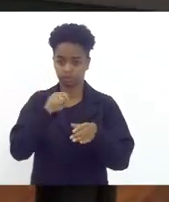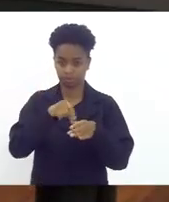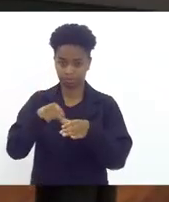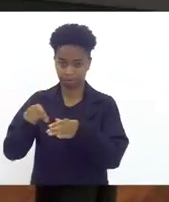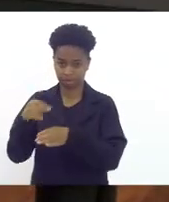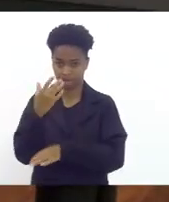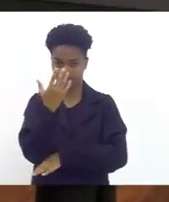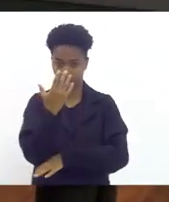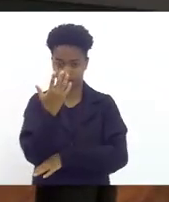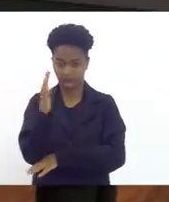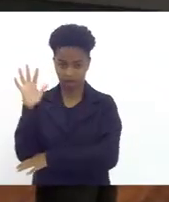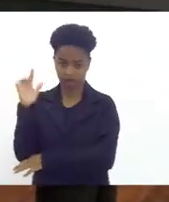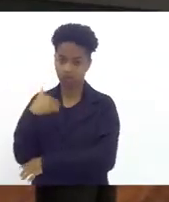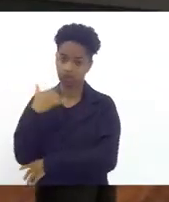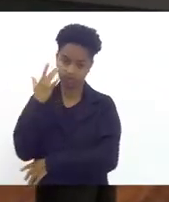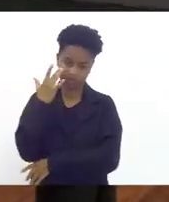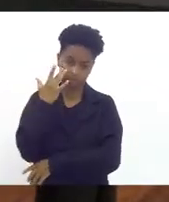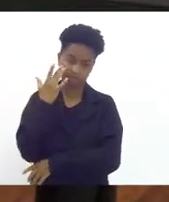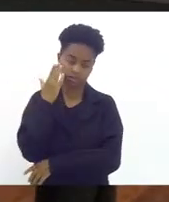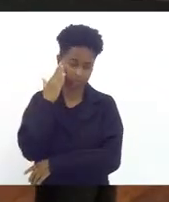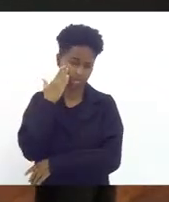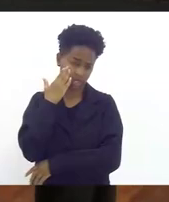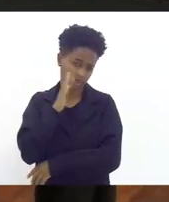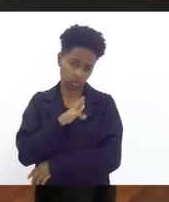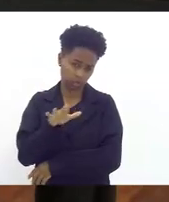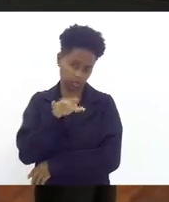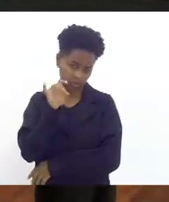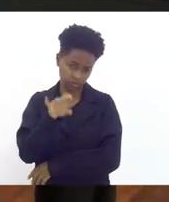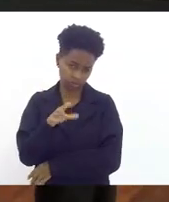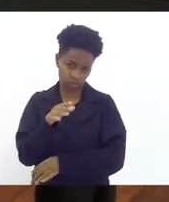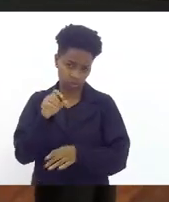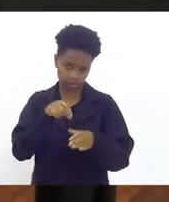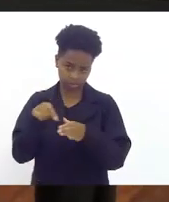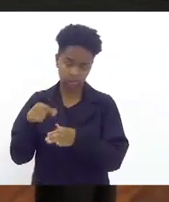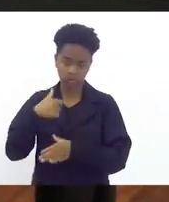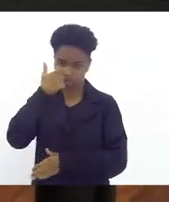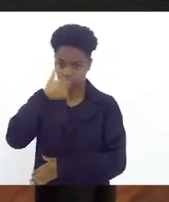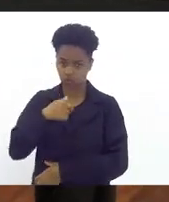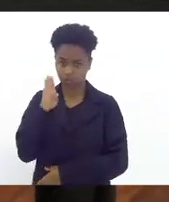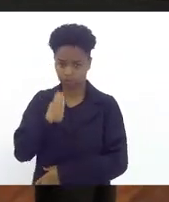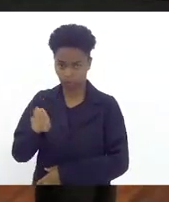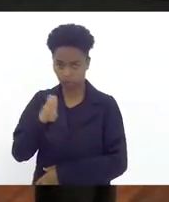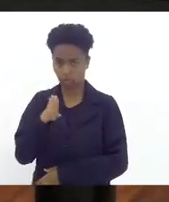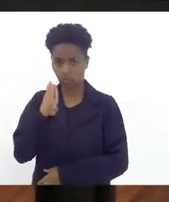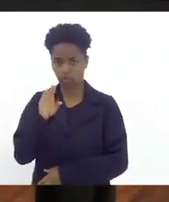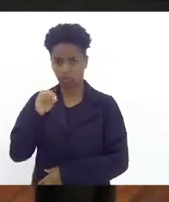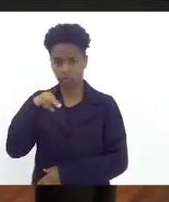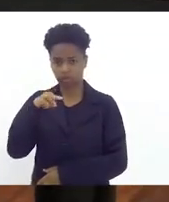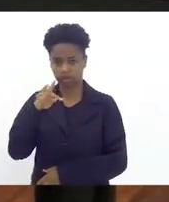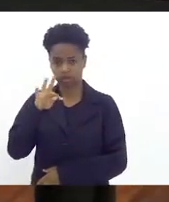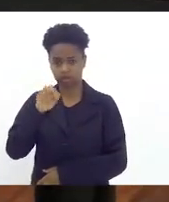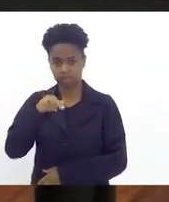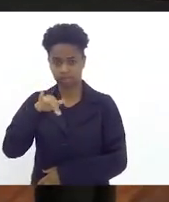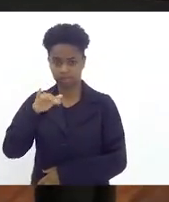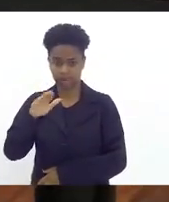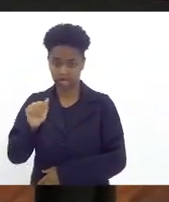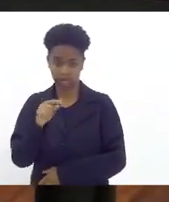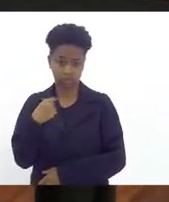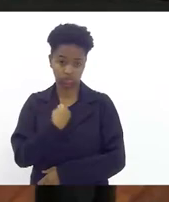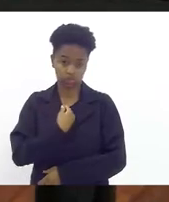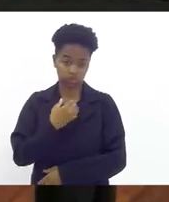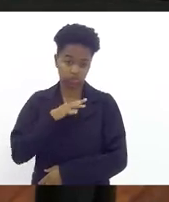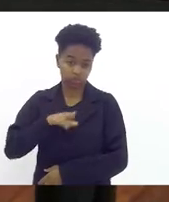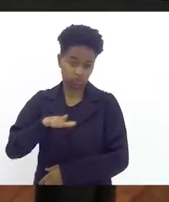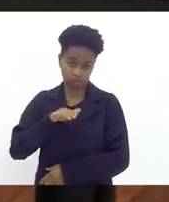sei que não é só plantar árvores eu sou bióloga sou botânica a gente não é uma floresta coníferas a